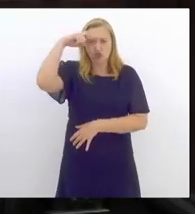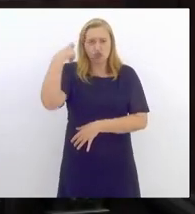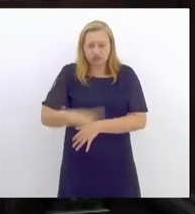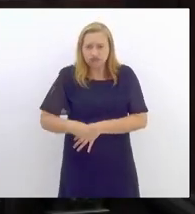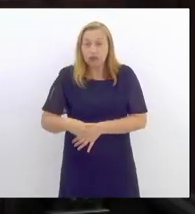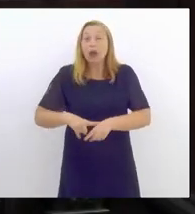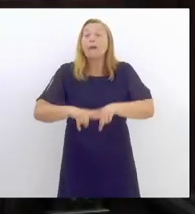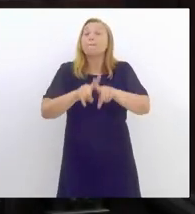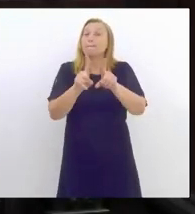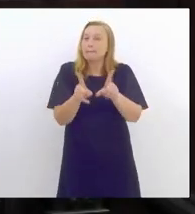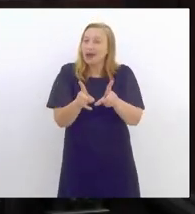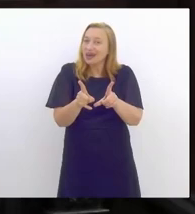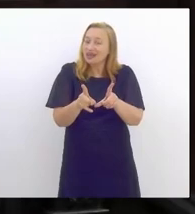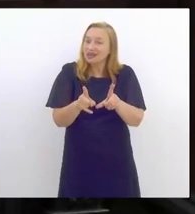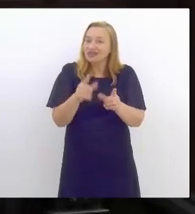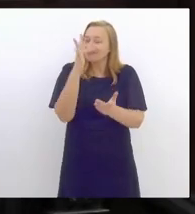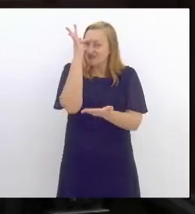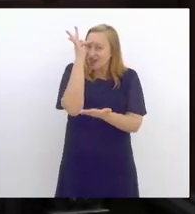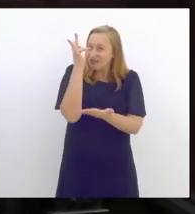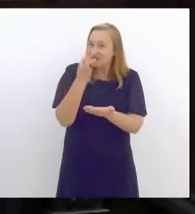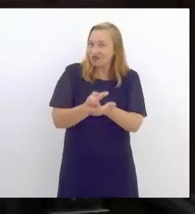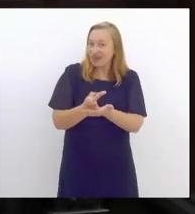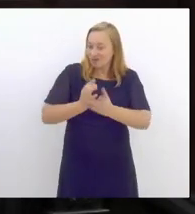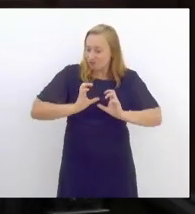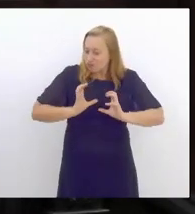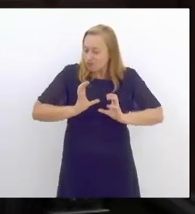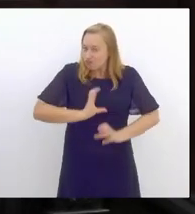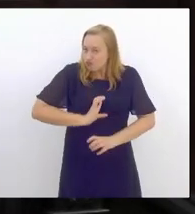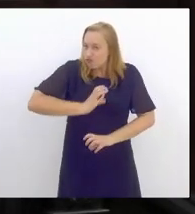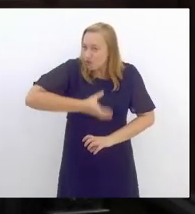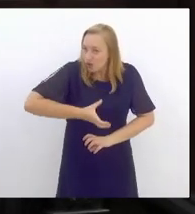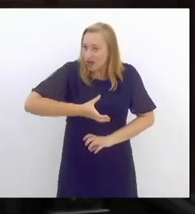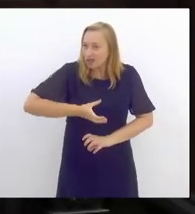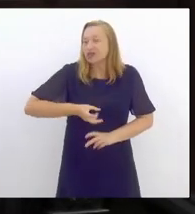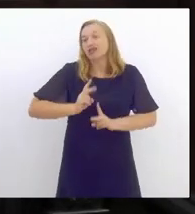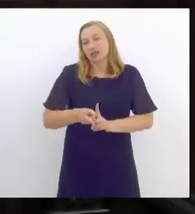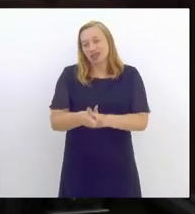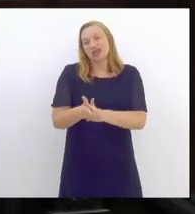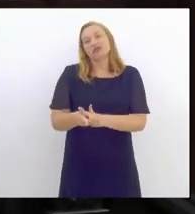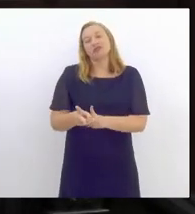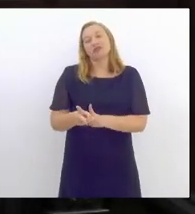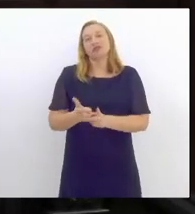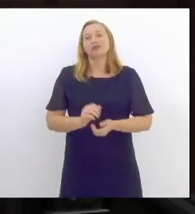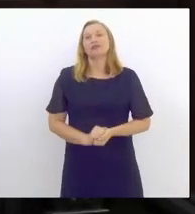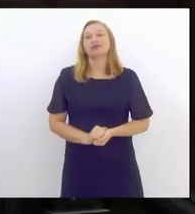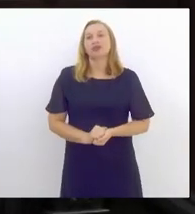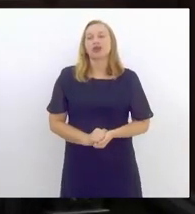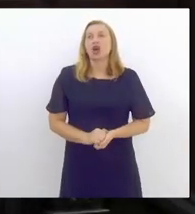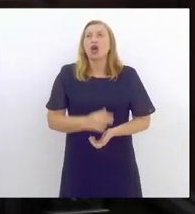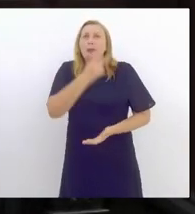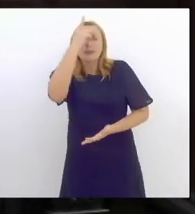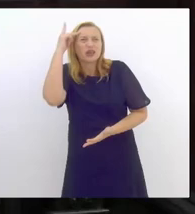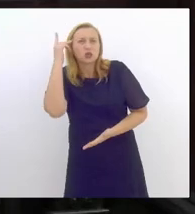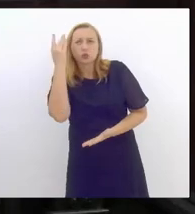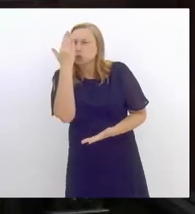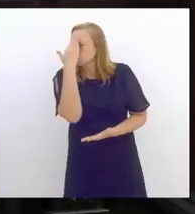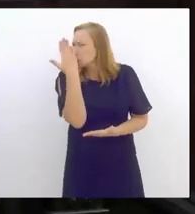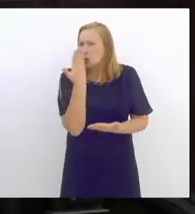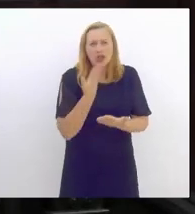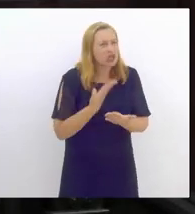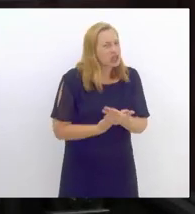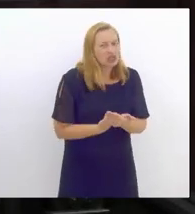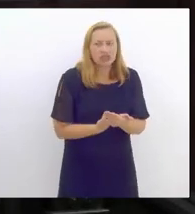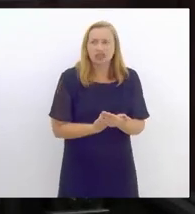mas, movidos pela fé e pela coragem, seguimos em frente. Quando ninguém acreditava, fomos firmes